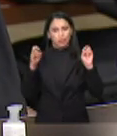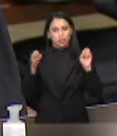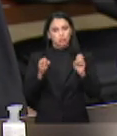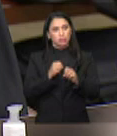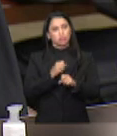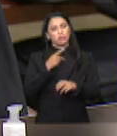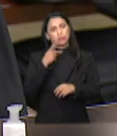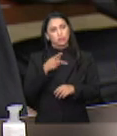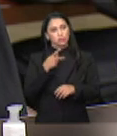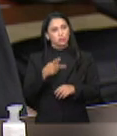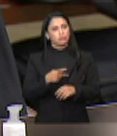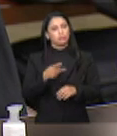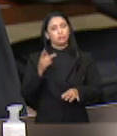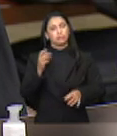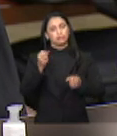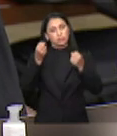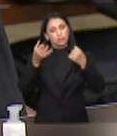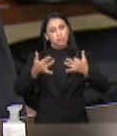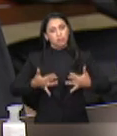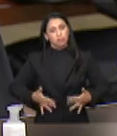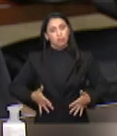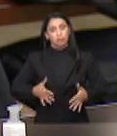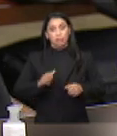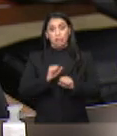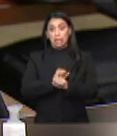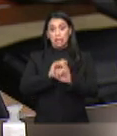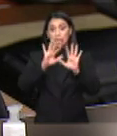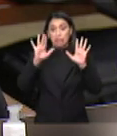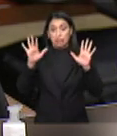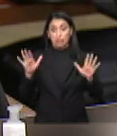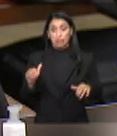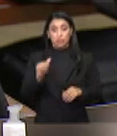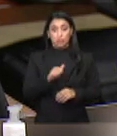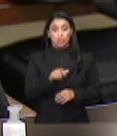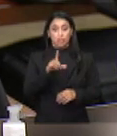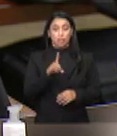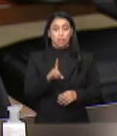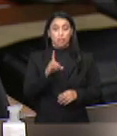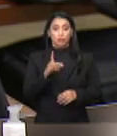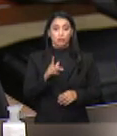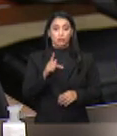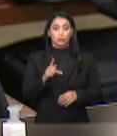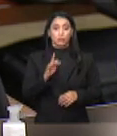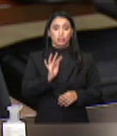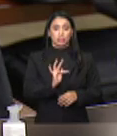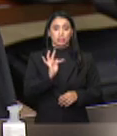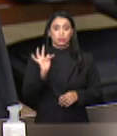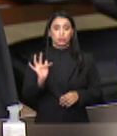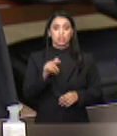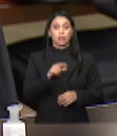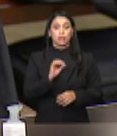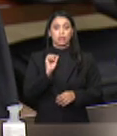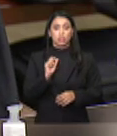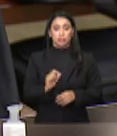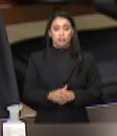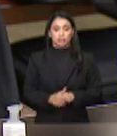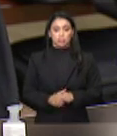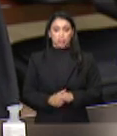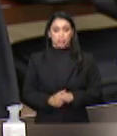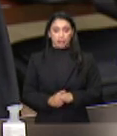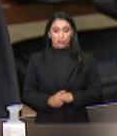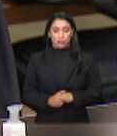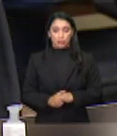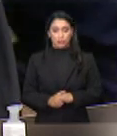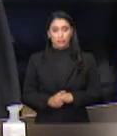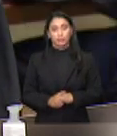veste a toga preta por cima do terno azul-marinho, camisa branca, gravata laranja. Uma ação de descumprimento de preceito fundamental contra duas leis